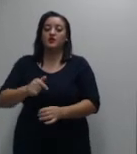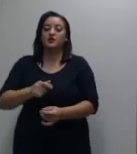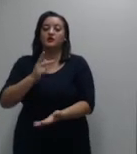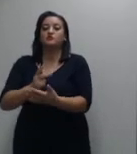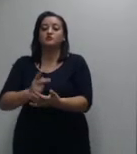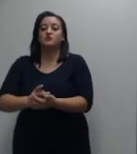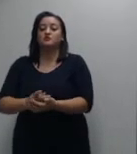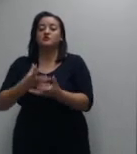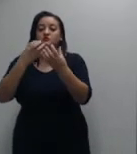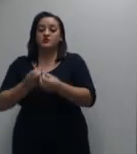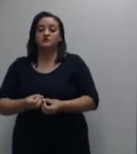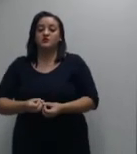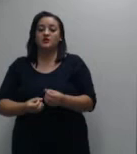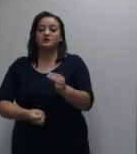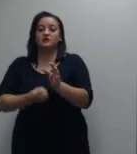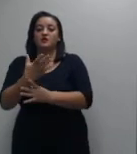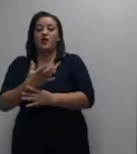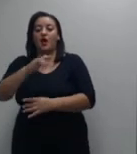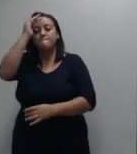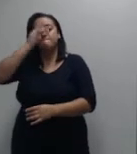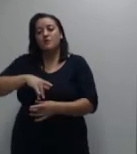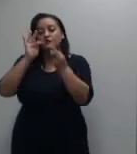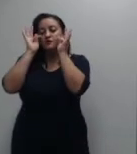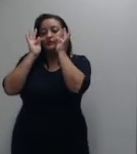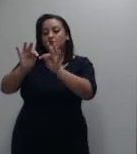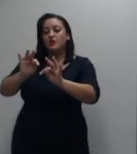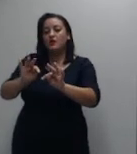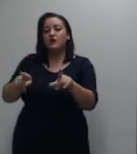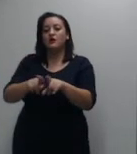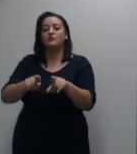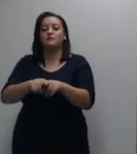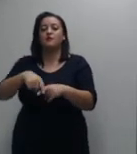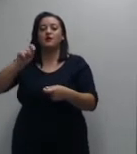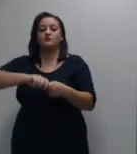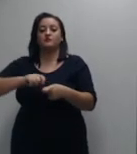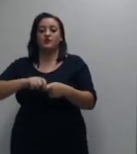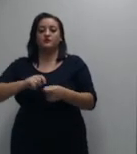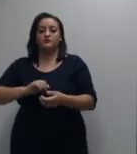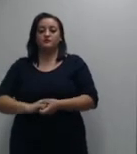de produção de provas deixa Morais pleiteados pelo